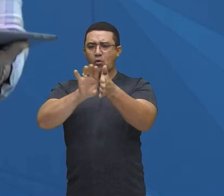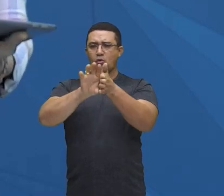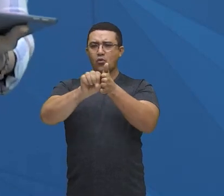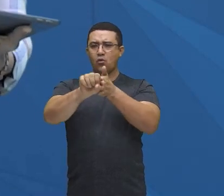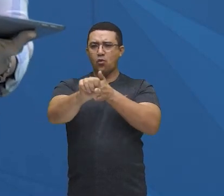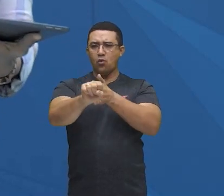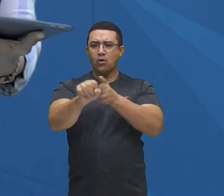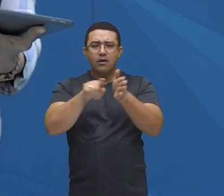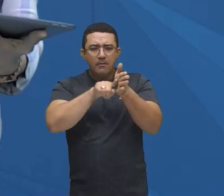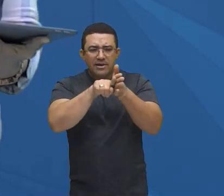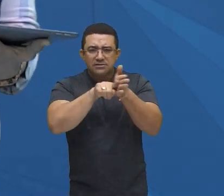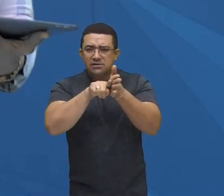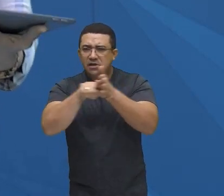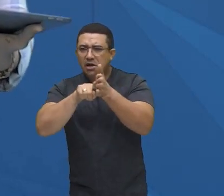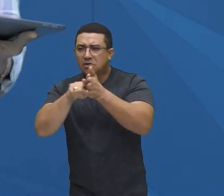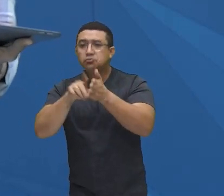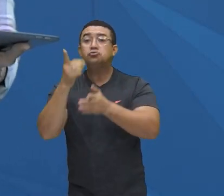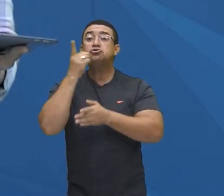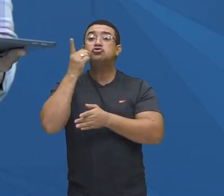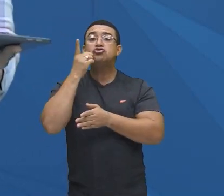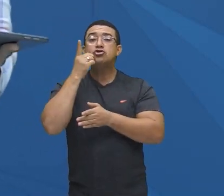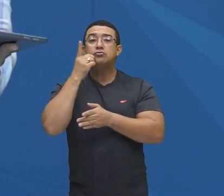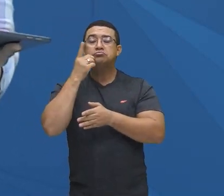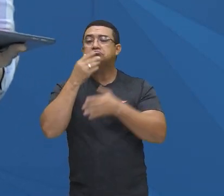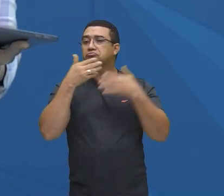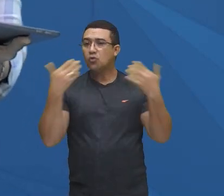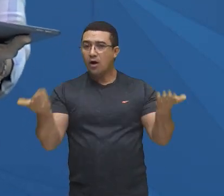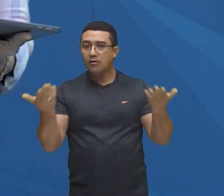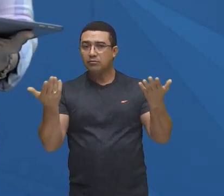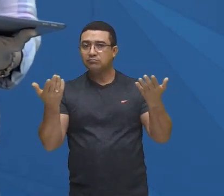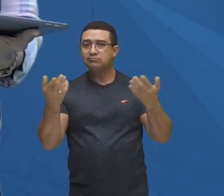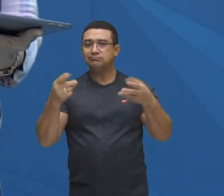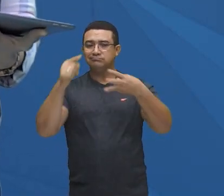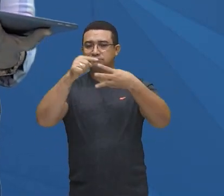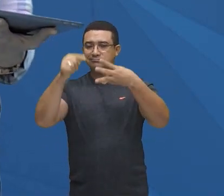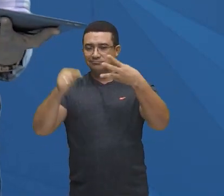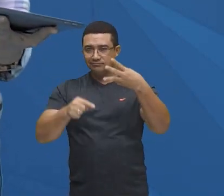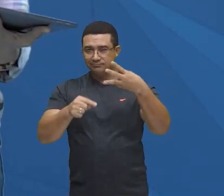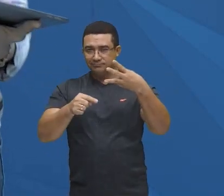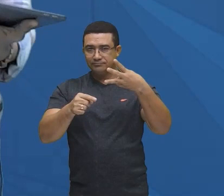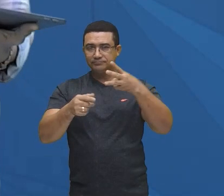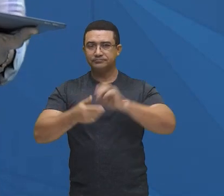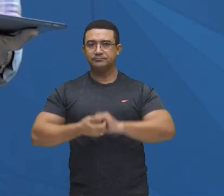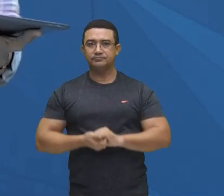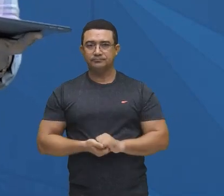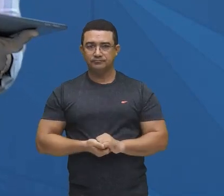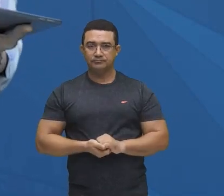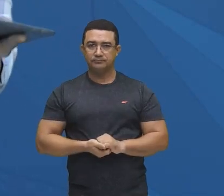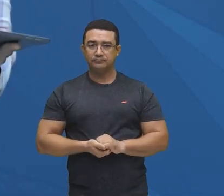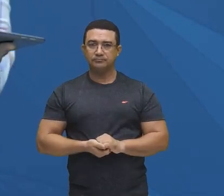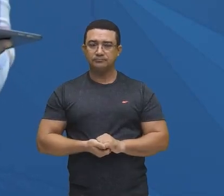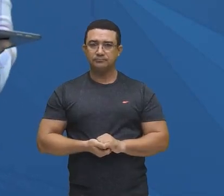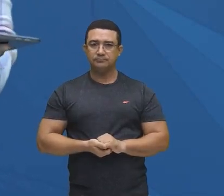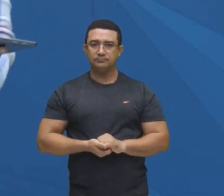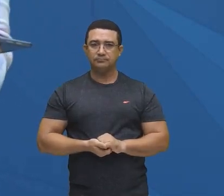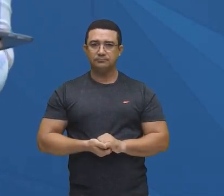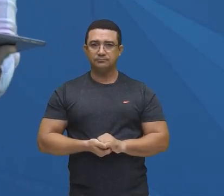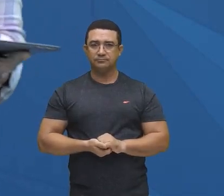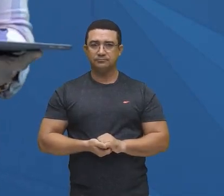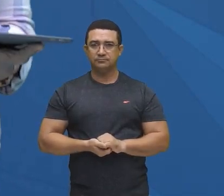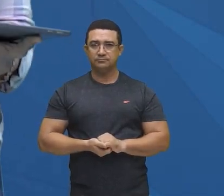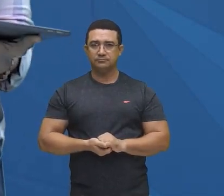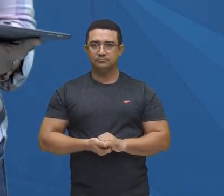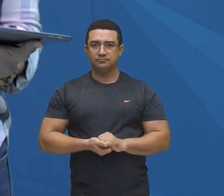tempo em um dia, né? 1 bilhão, 450 milhões de pesquisas ou 280 milhões